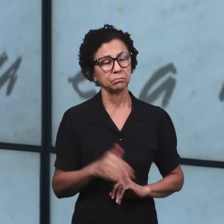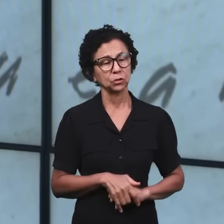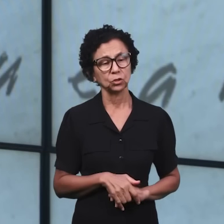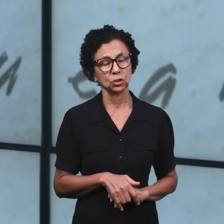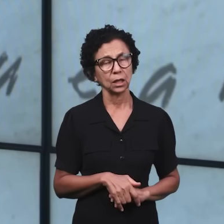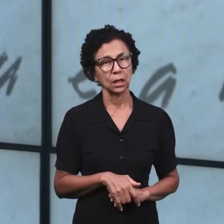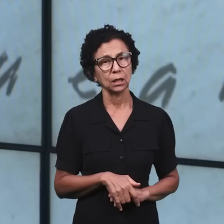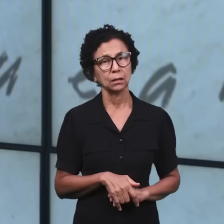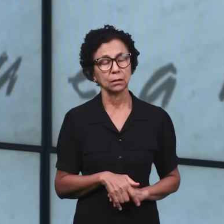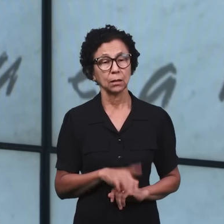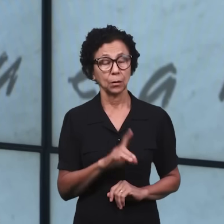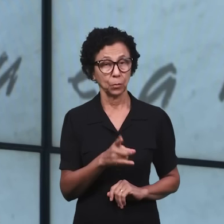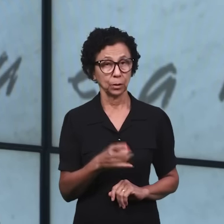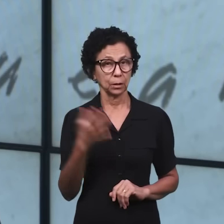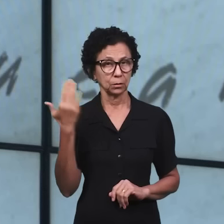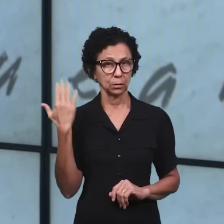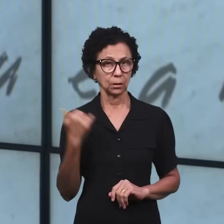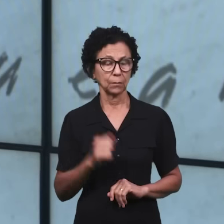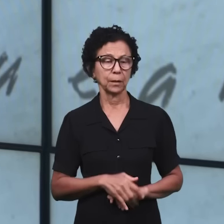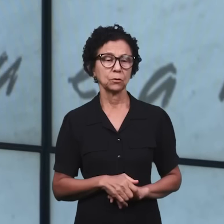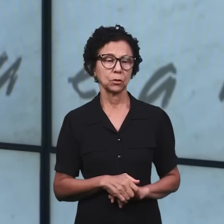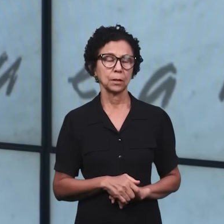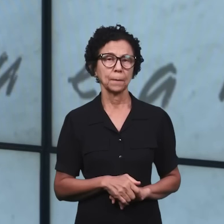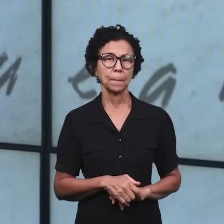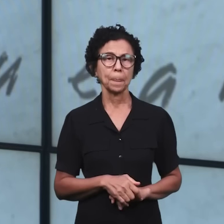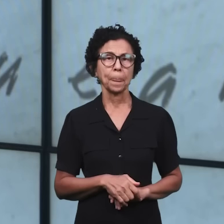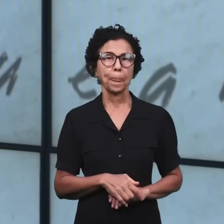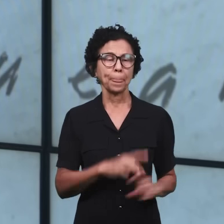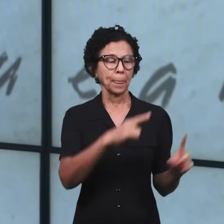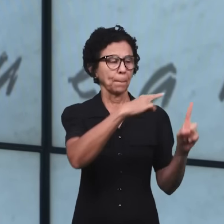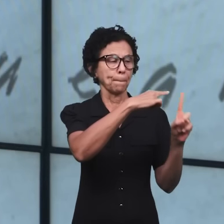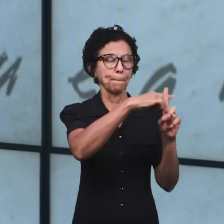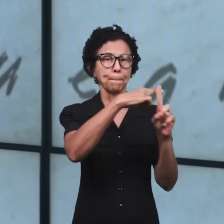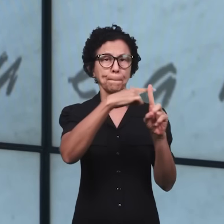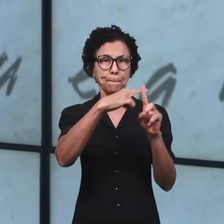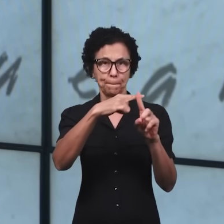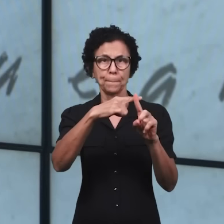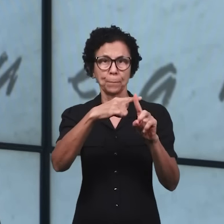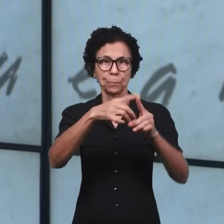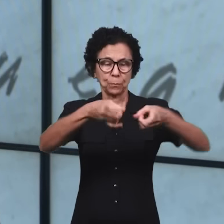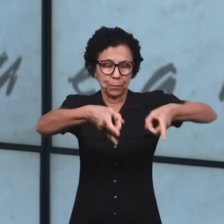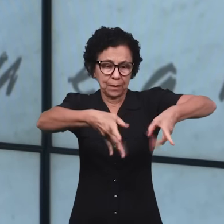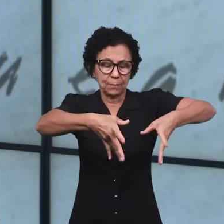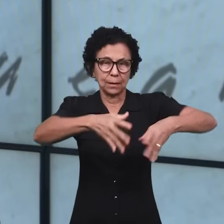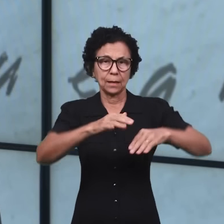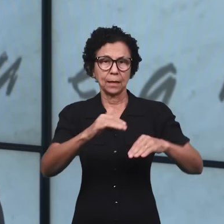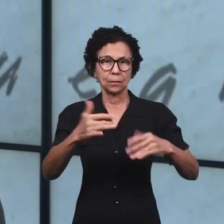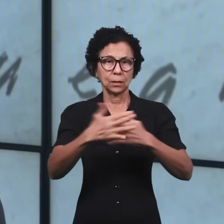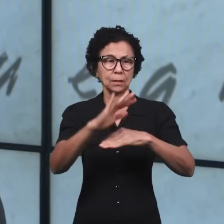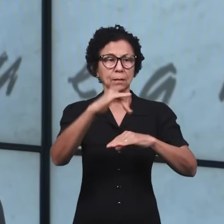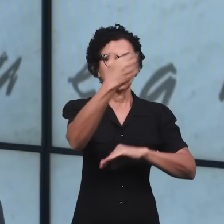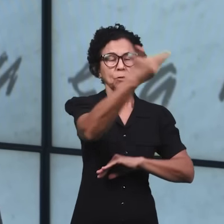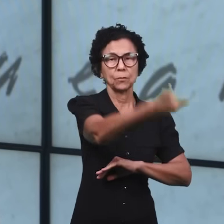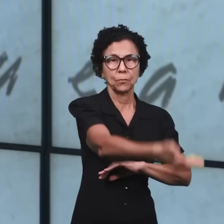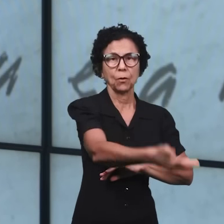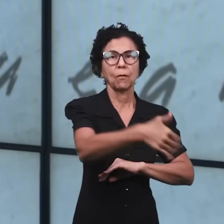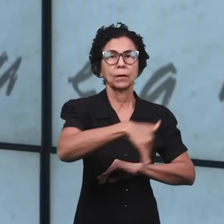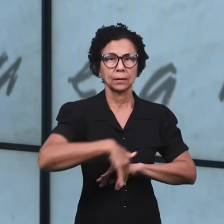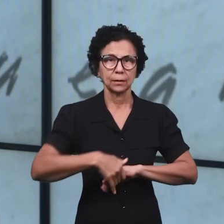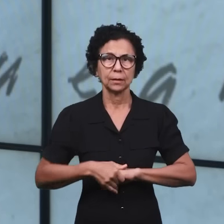cemitério, normalmente ele era fora da cidade. Ou seja, quando Jesus chega na cidade, já está no limite, né? Assim, então, nos